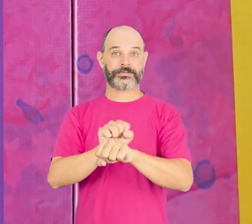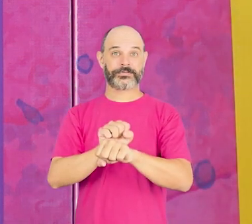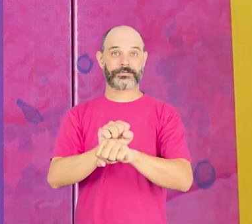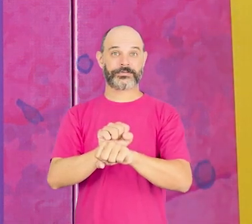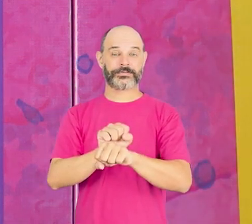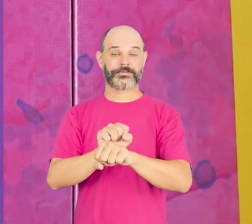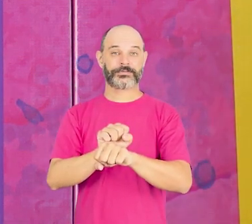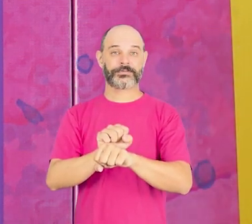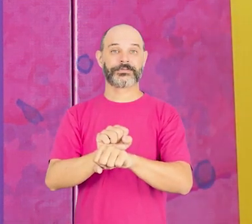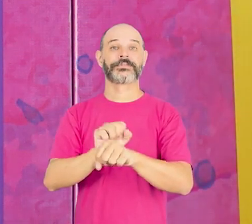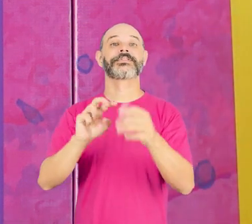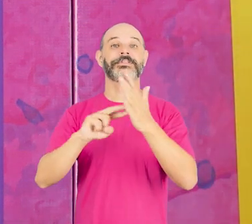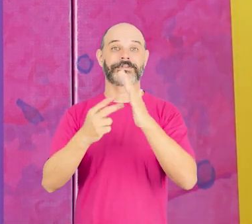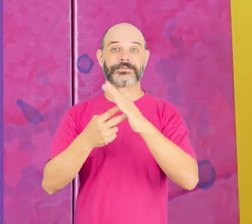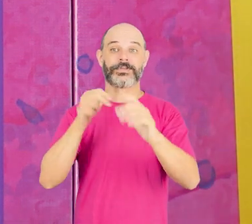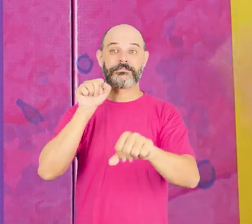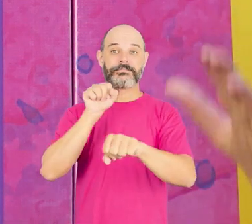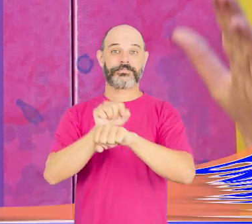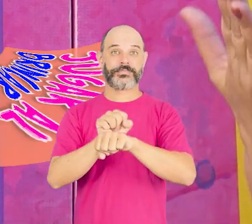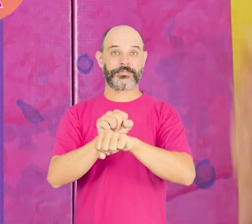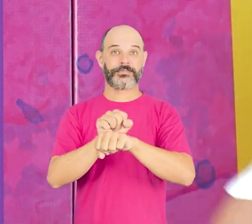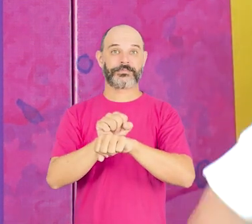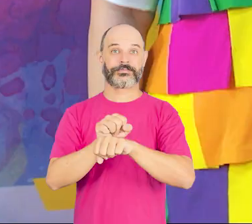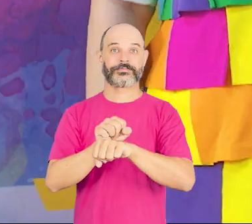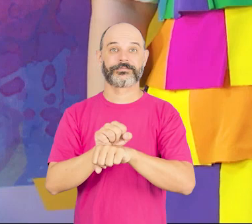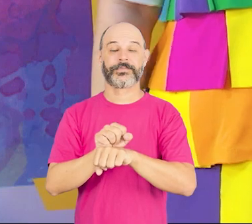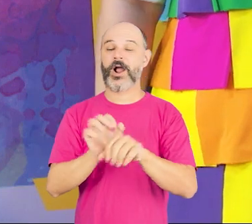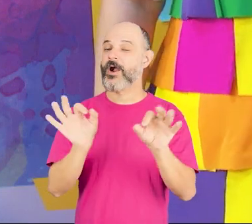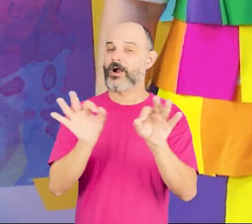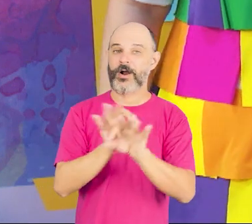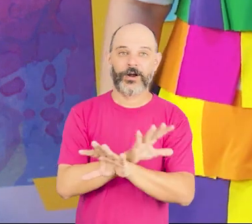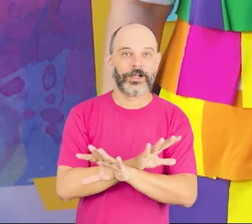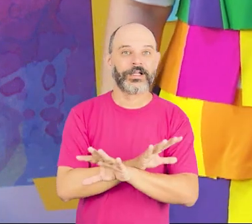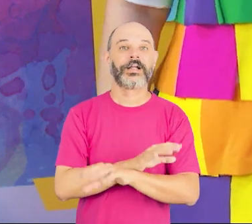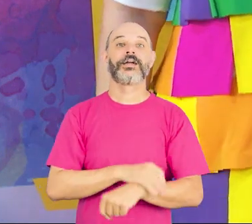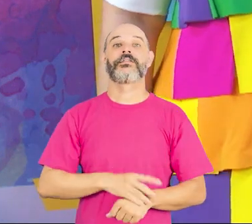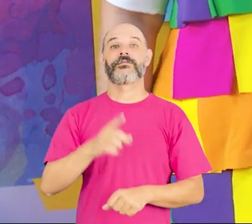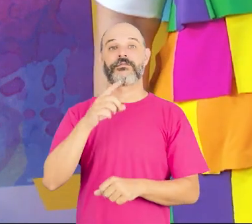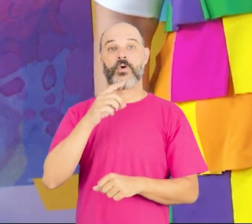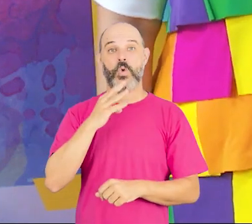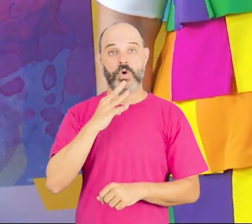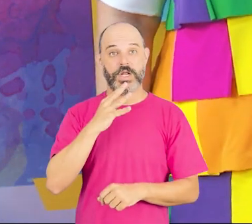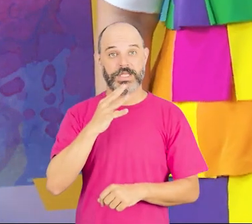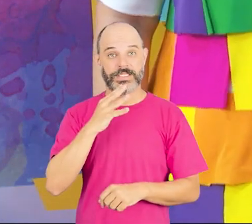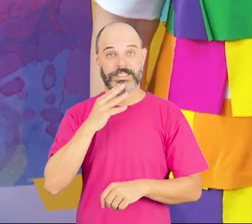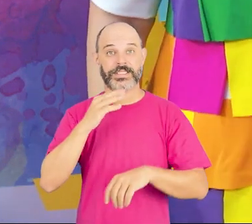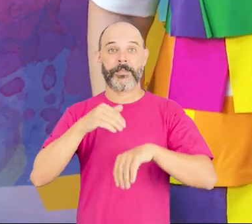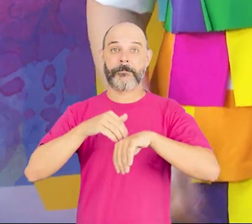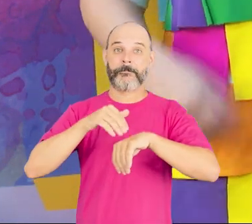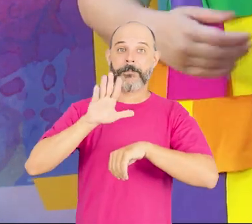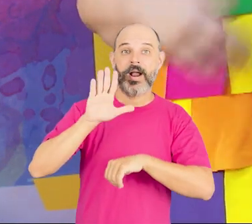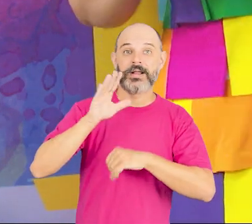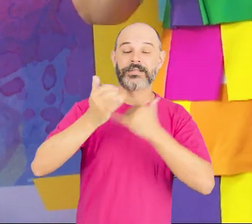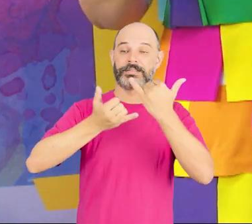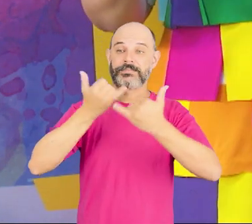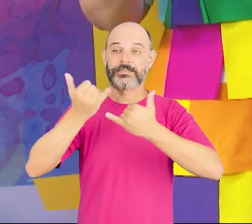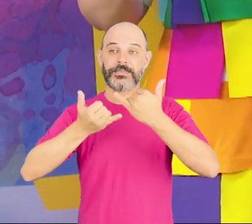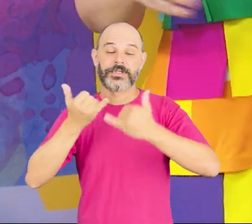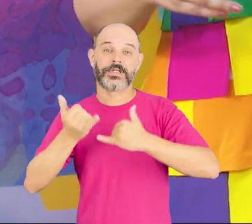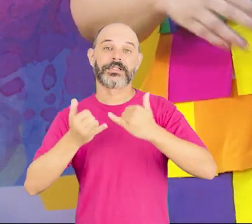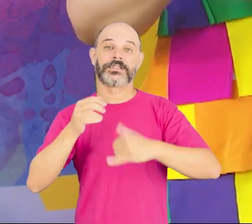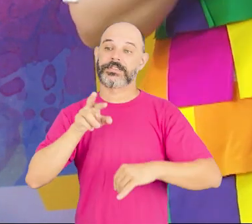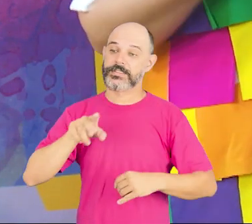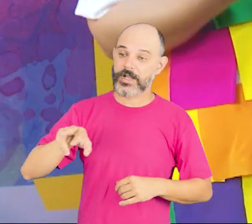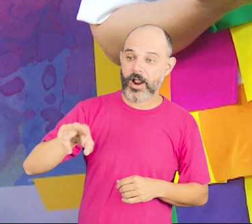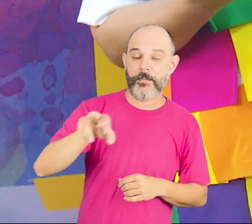de estátua, jugar al congelado. Prontinho! Agora conhecemos mais sobre as